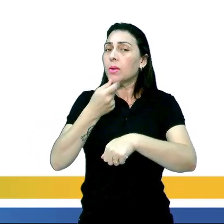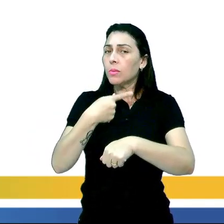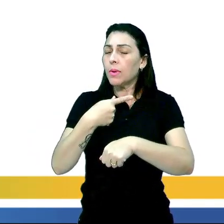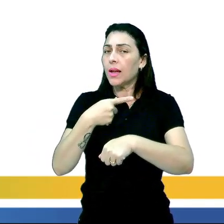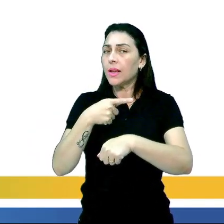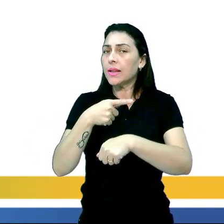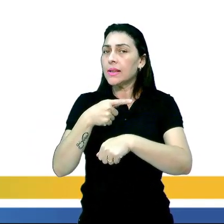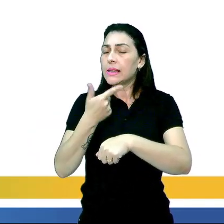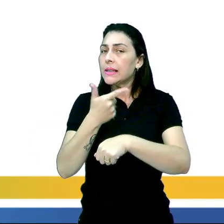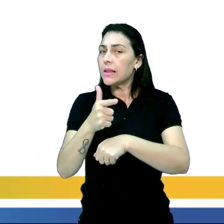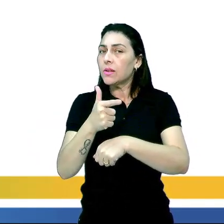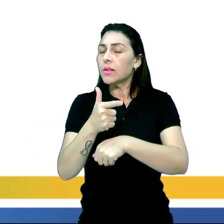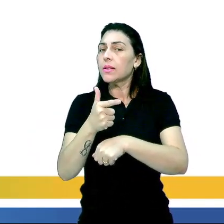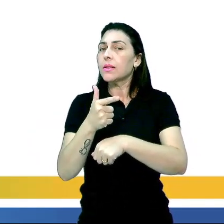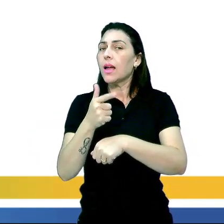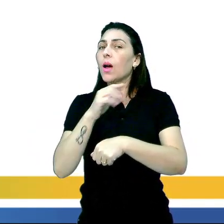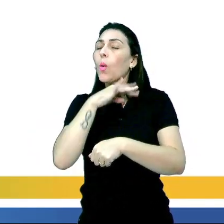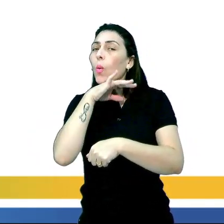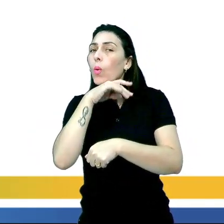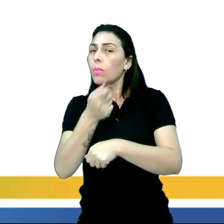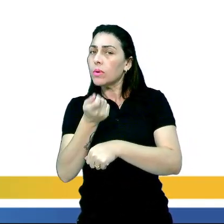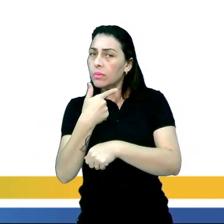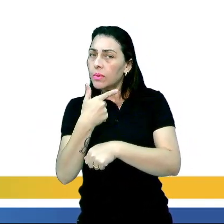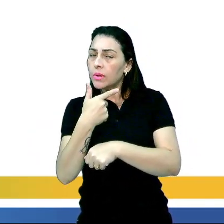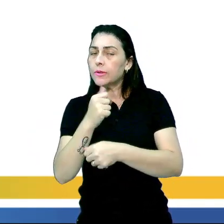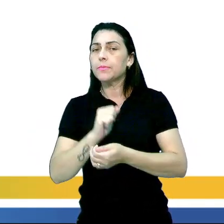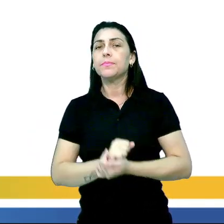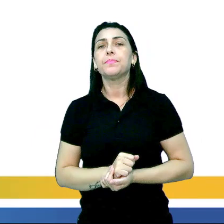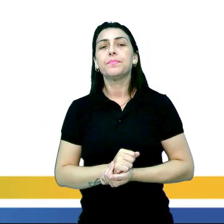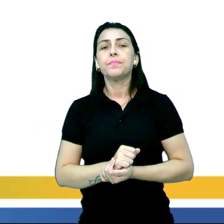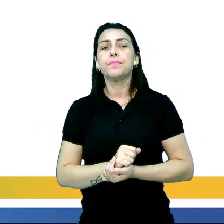Será que todo mundo observa o prazo de validade dos medicamentos?